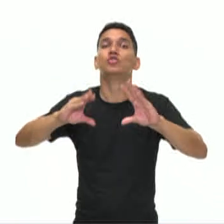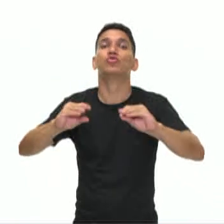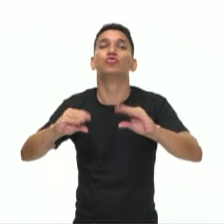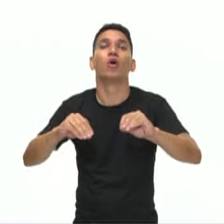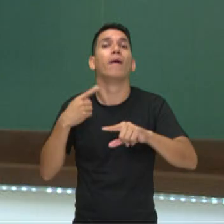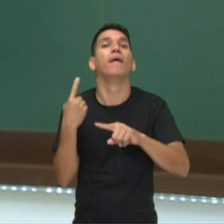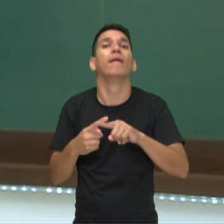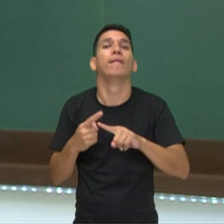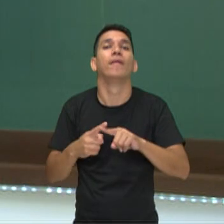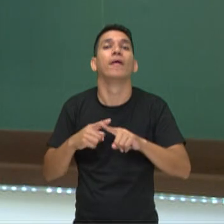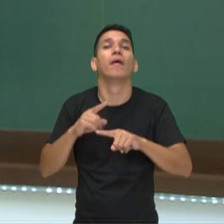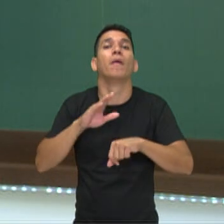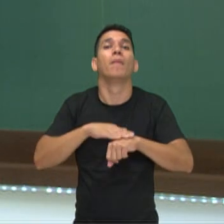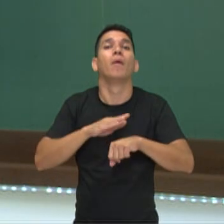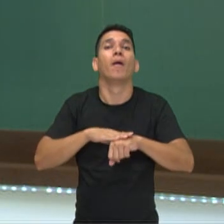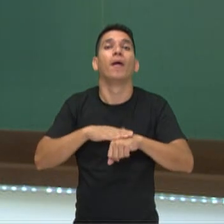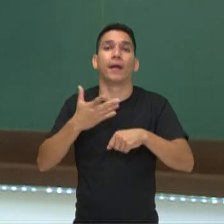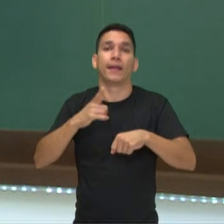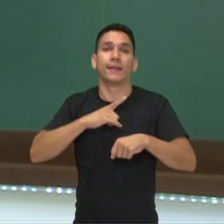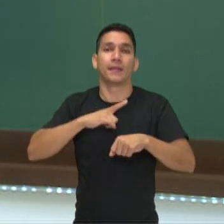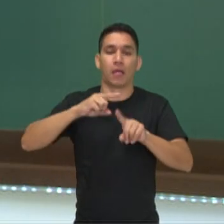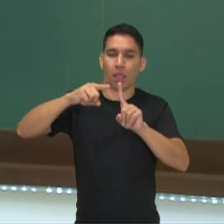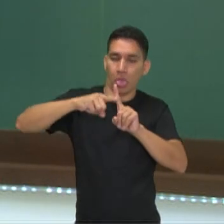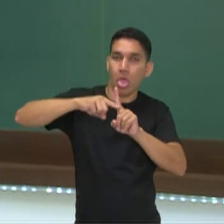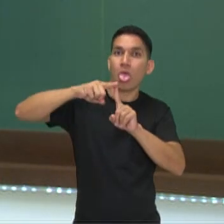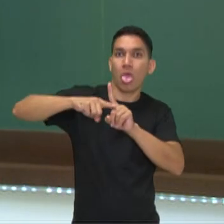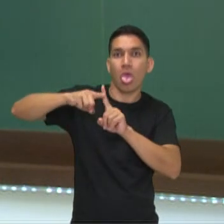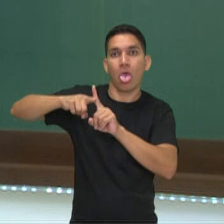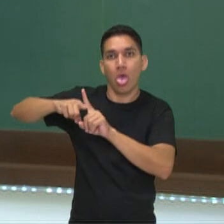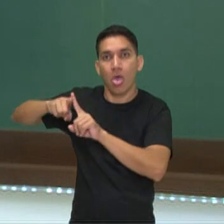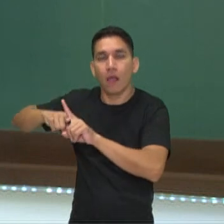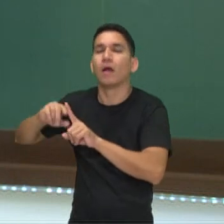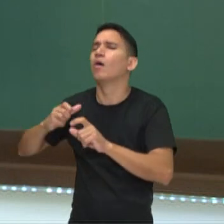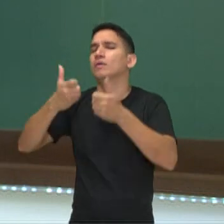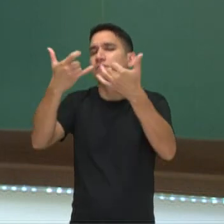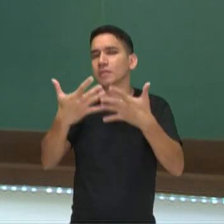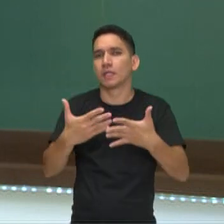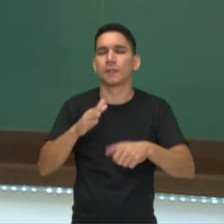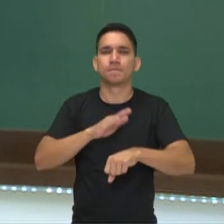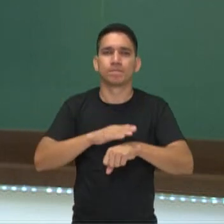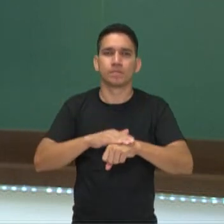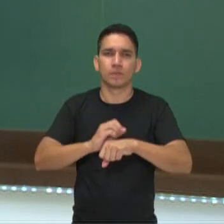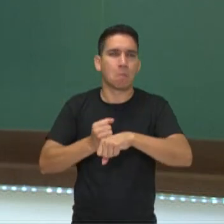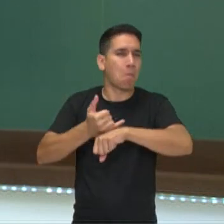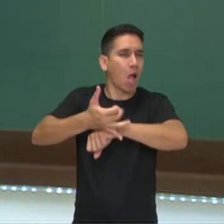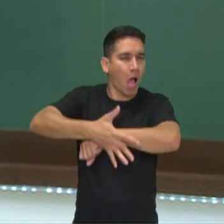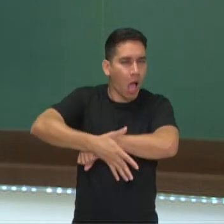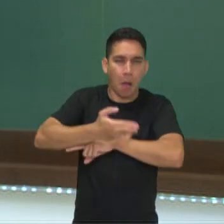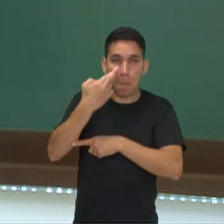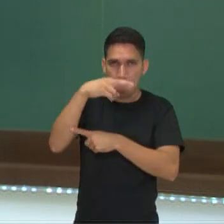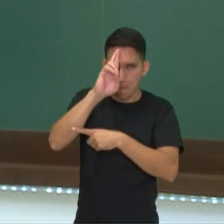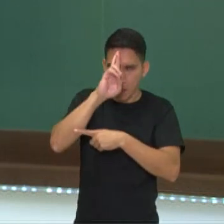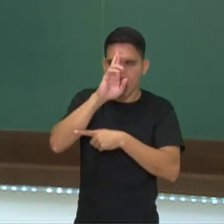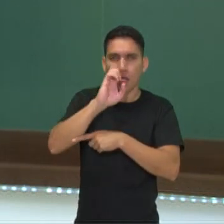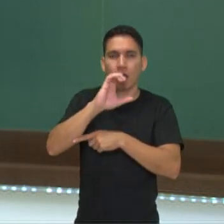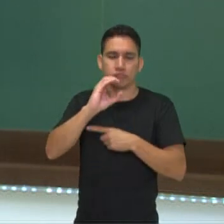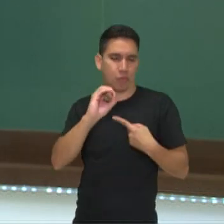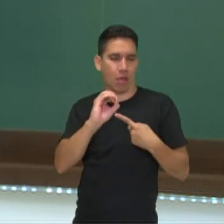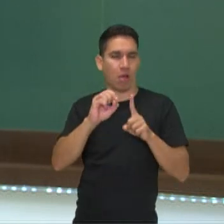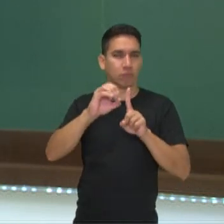a questão da amplitude térmica, aquilo que eu falei, de madrugadinha lá, de meia-noite, 0